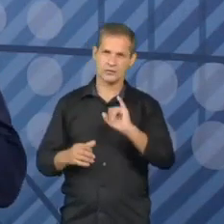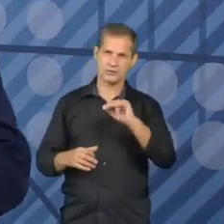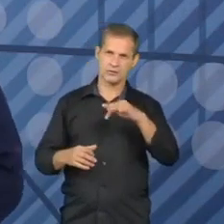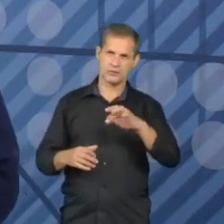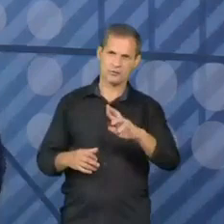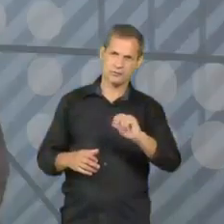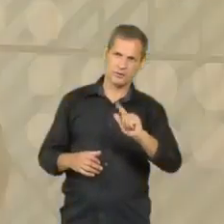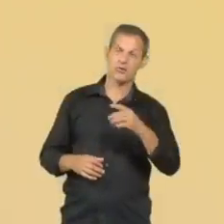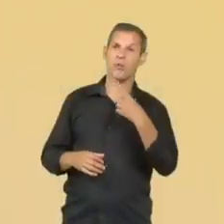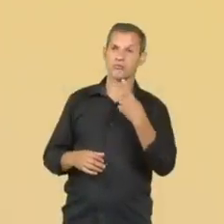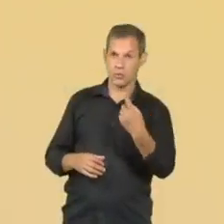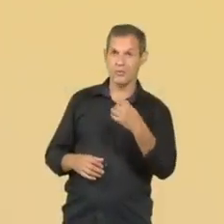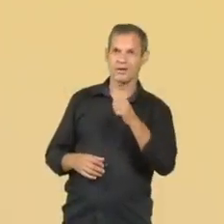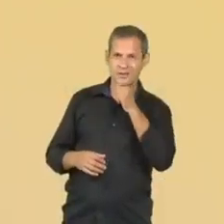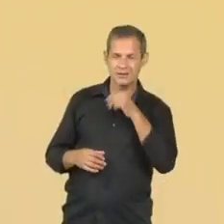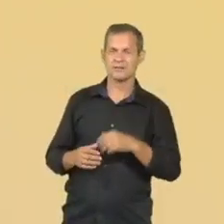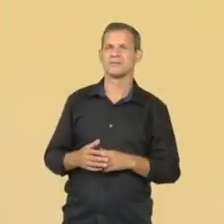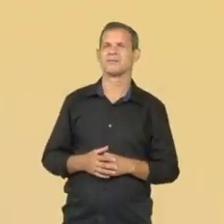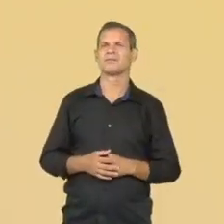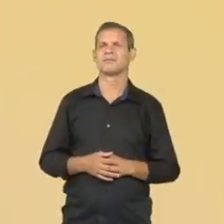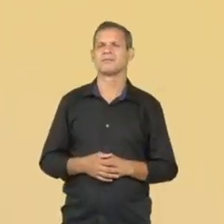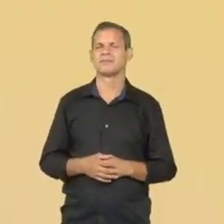parte 1 ainda.